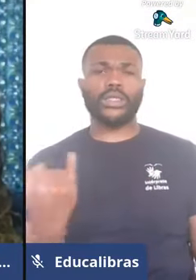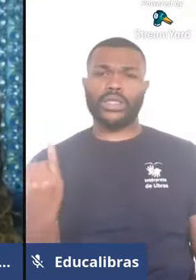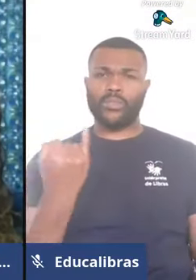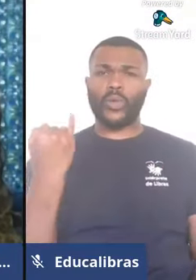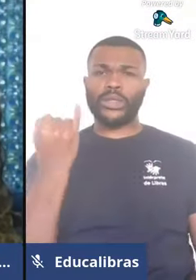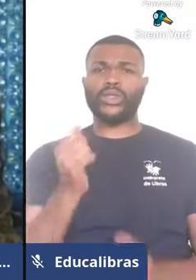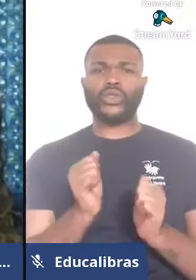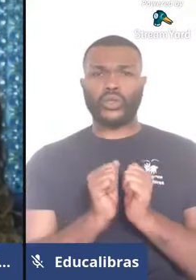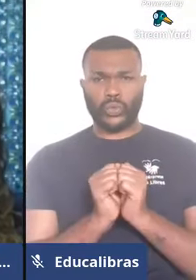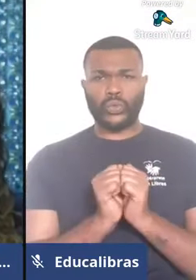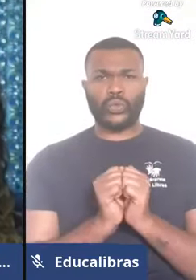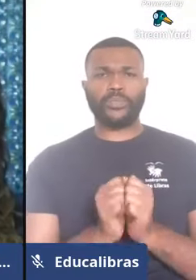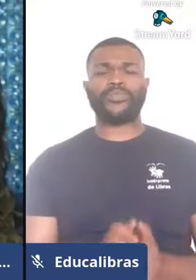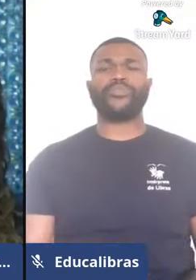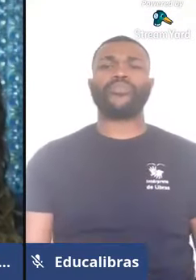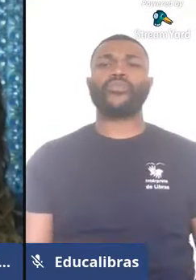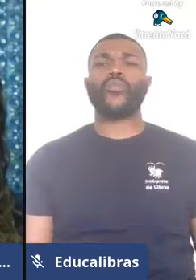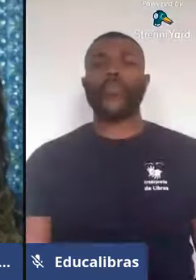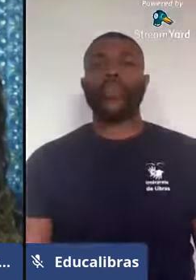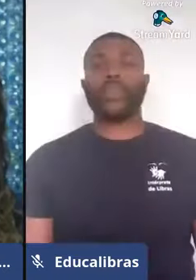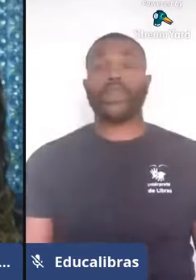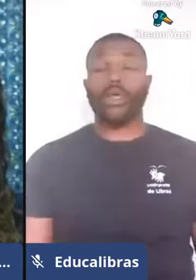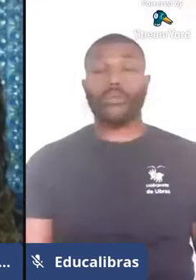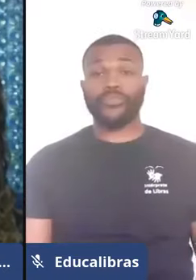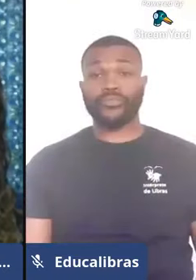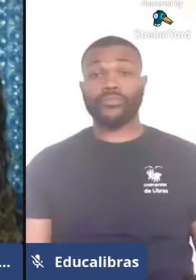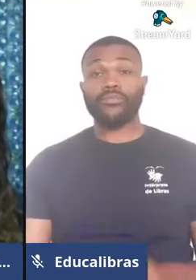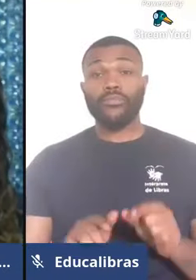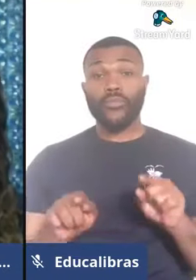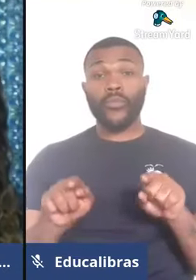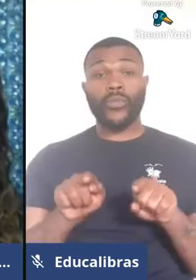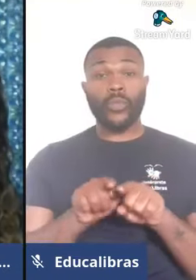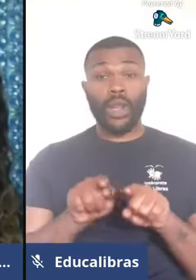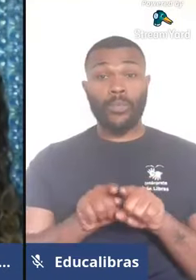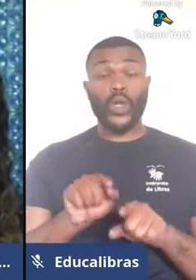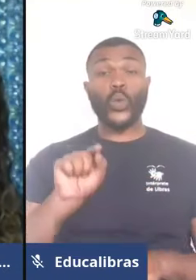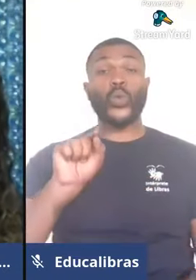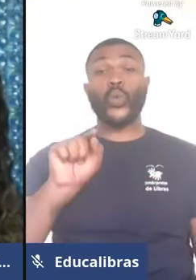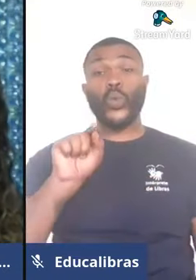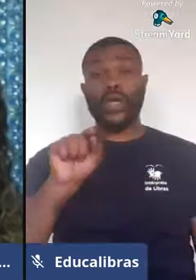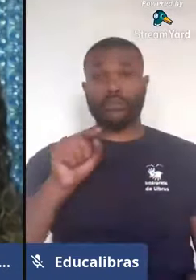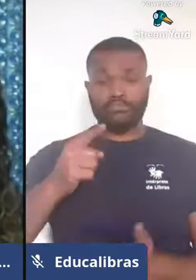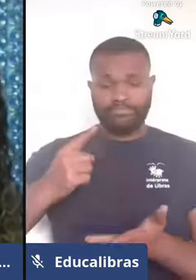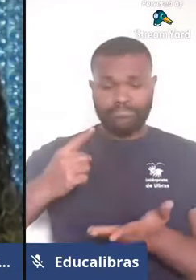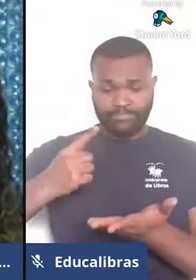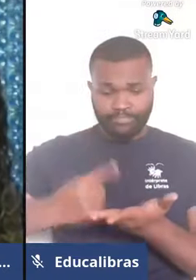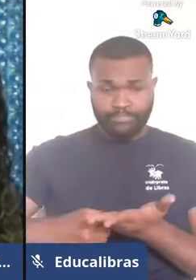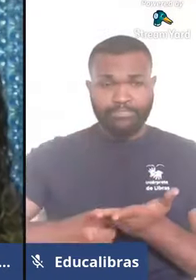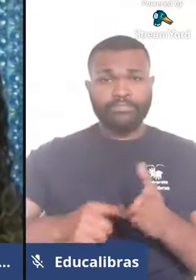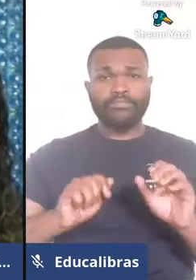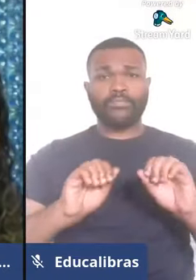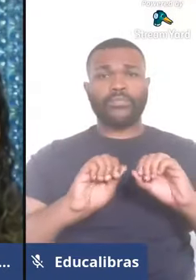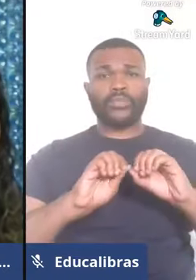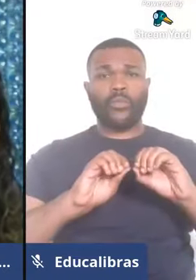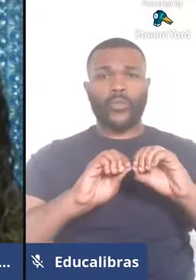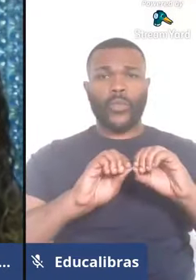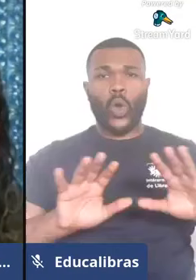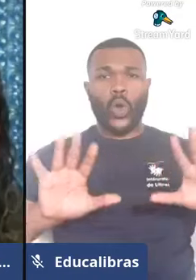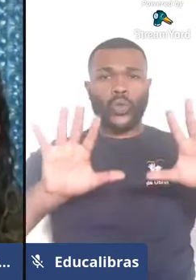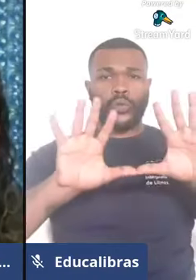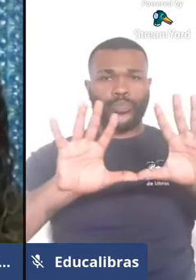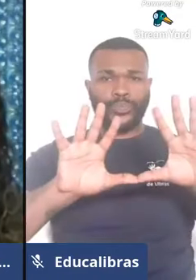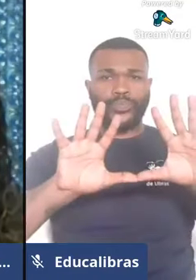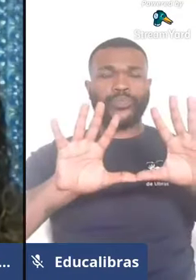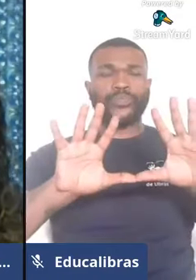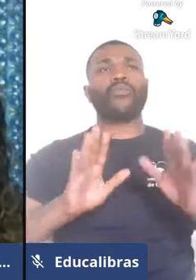assim. Em relação à convenção, ela chegou um pouquinho depois mesmo, né? Ela foi